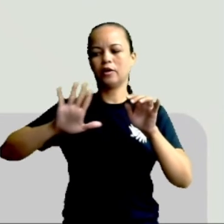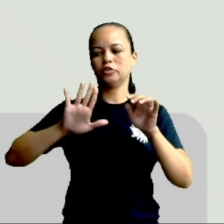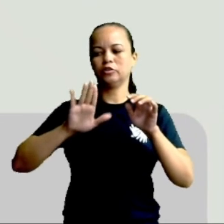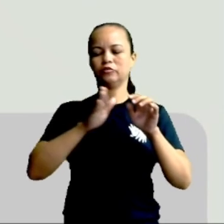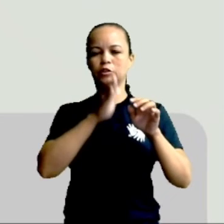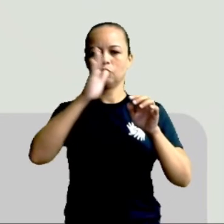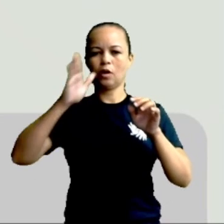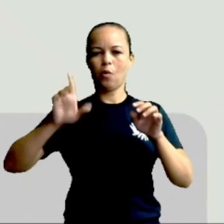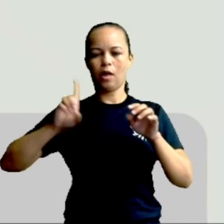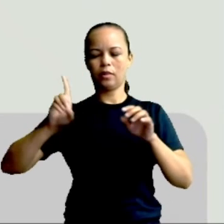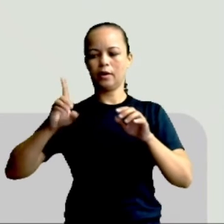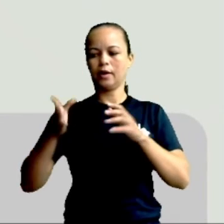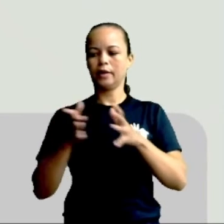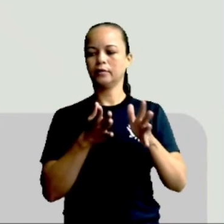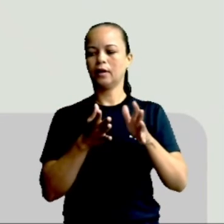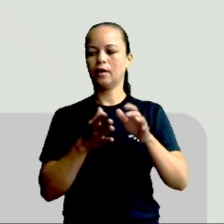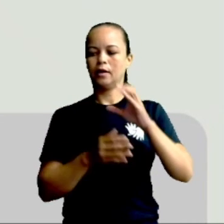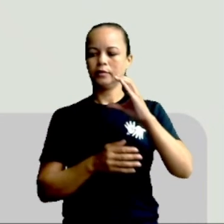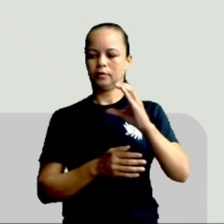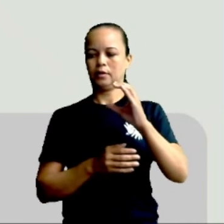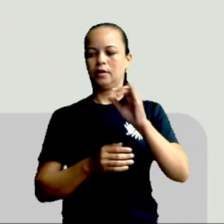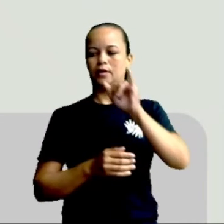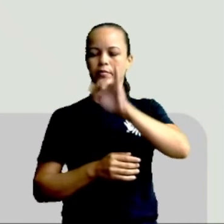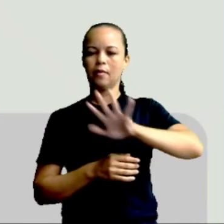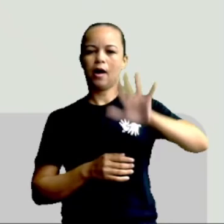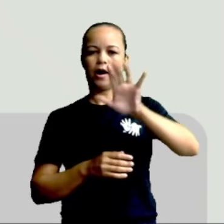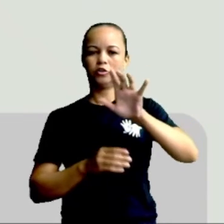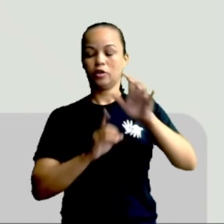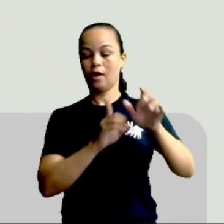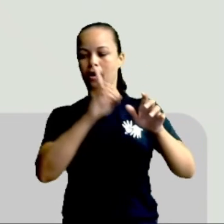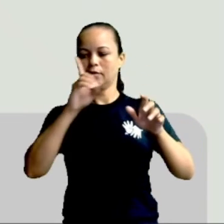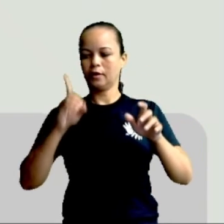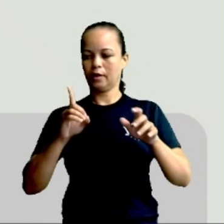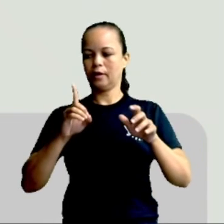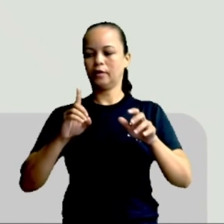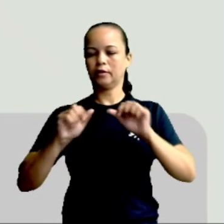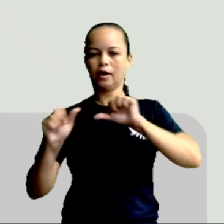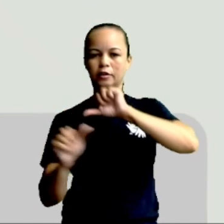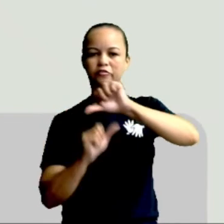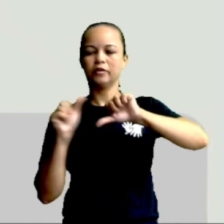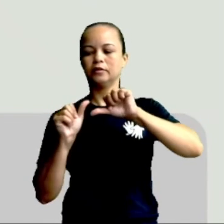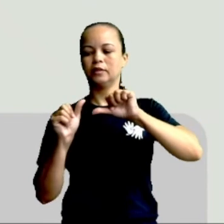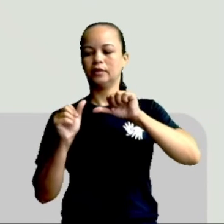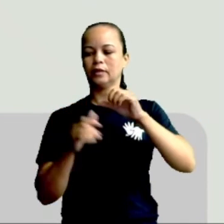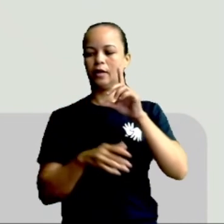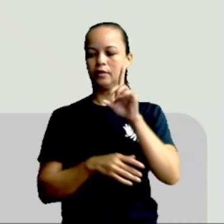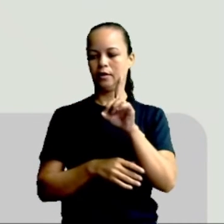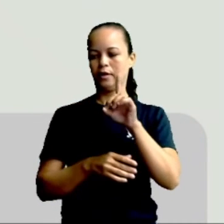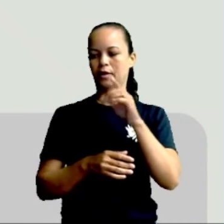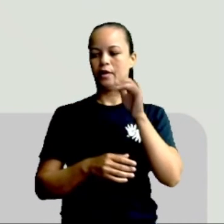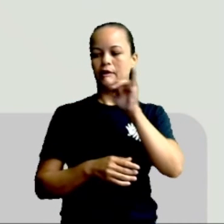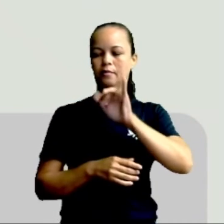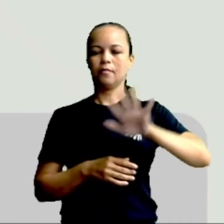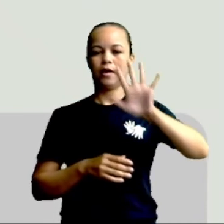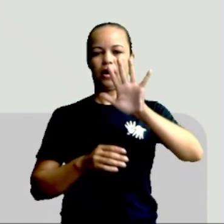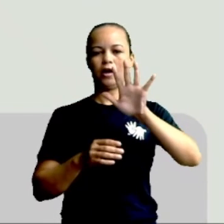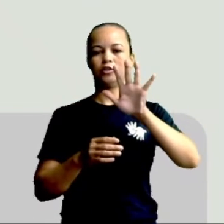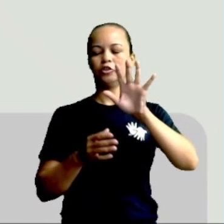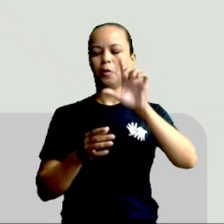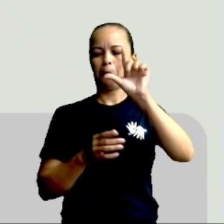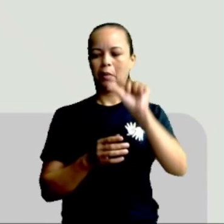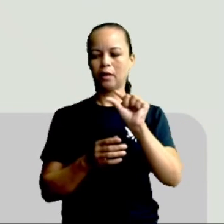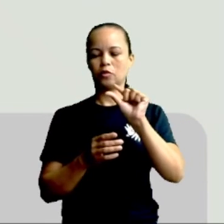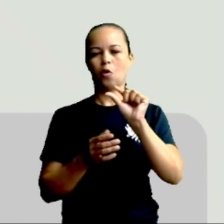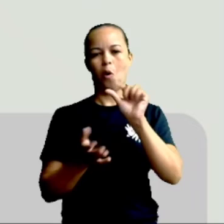imagem direita e invertida. D, imagem menor e real. Qual você acha aí? Vamos lá, tenho certeza que